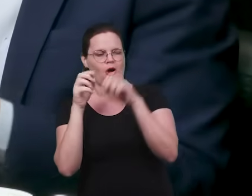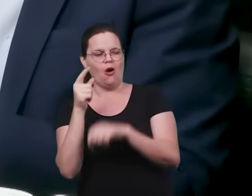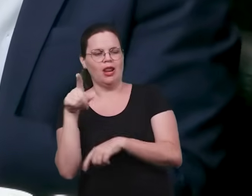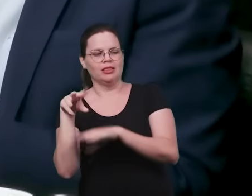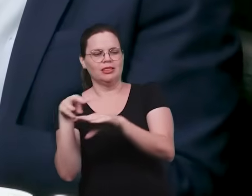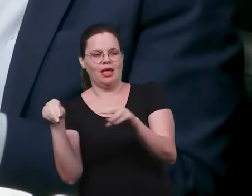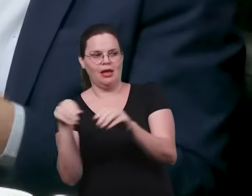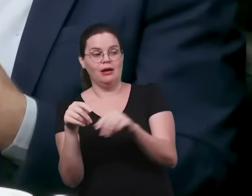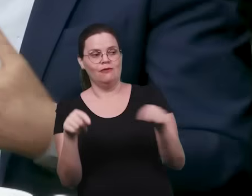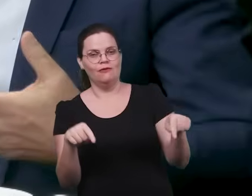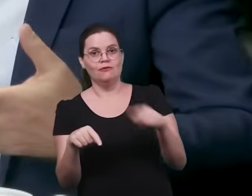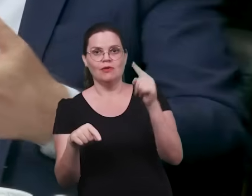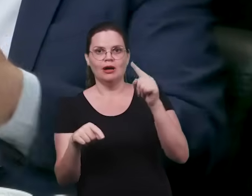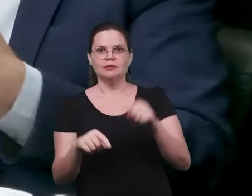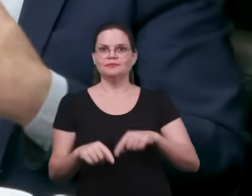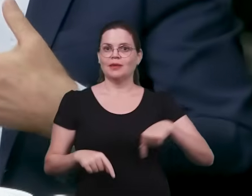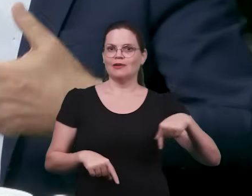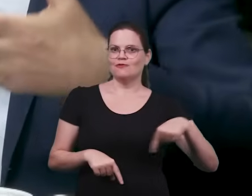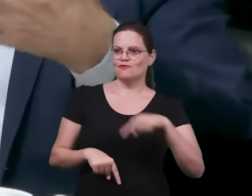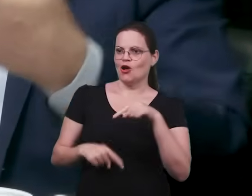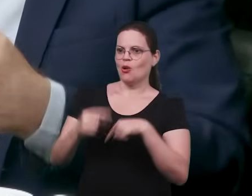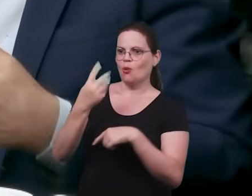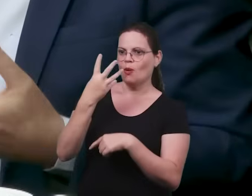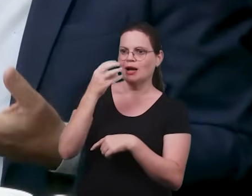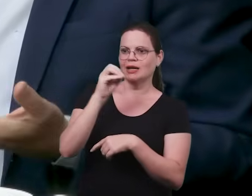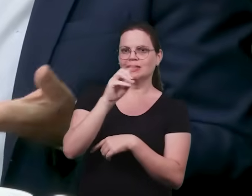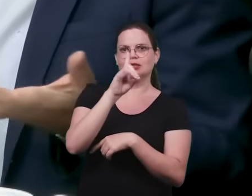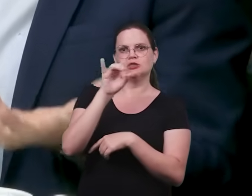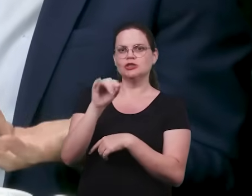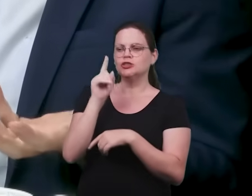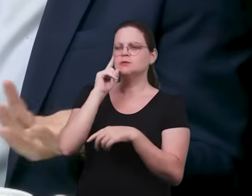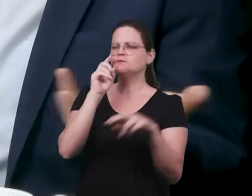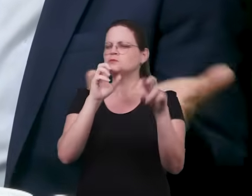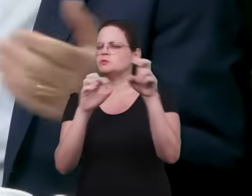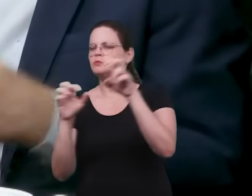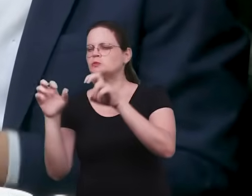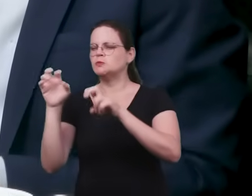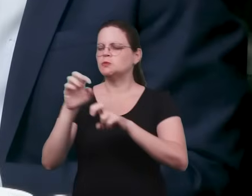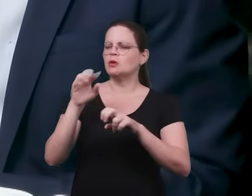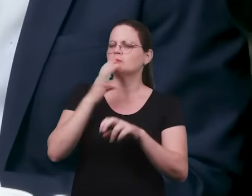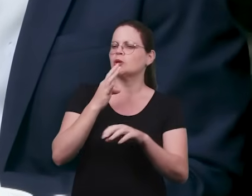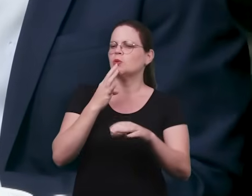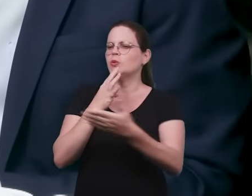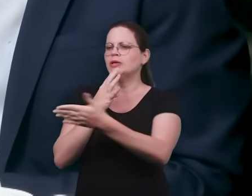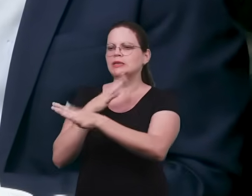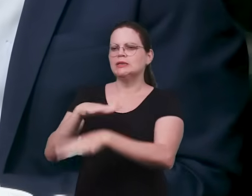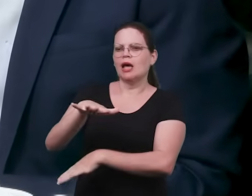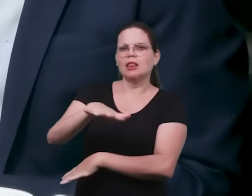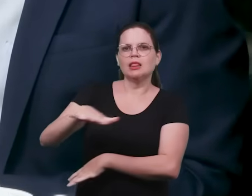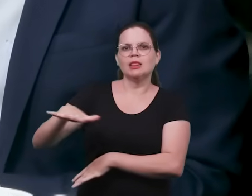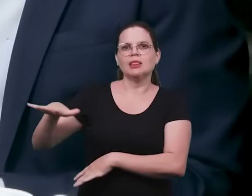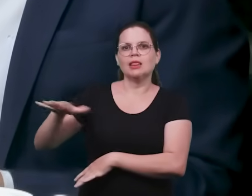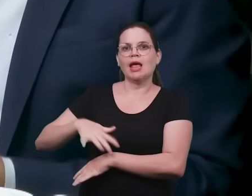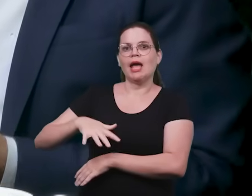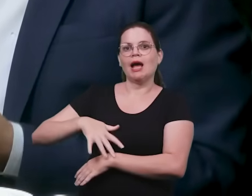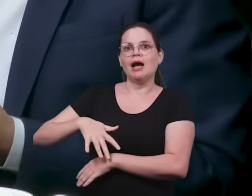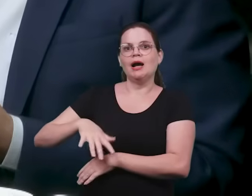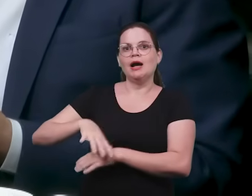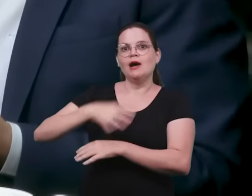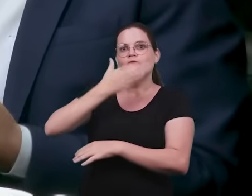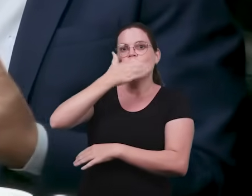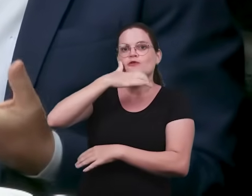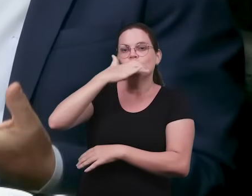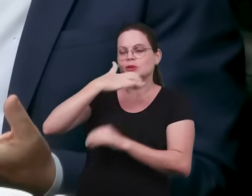dias, né, eles espiaram, eles conheceram, eles trouxeram os frutos da terra, mas